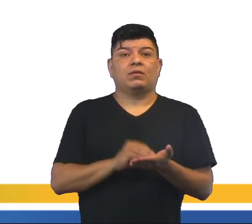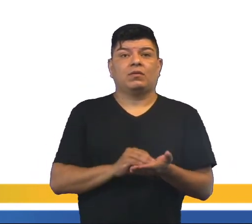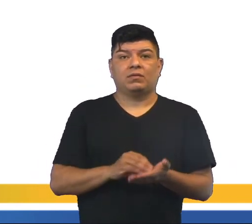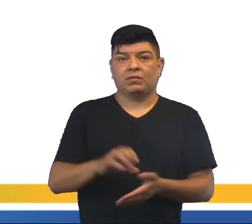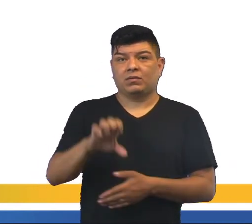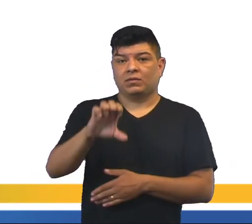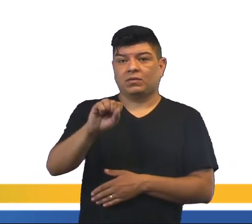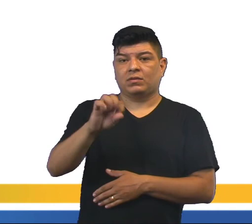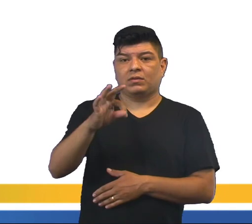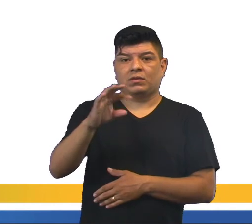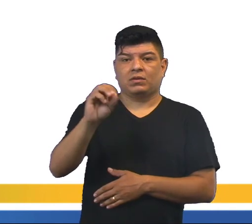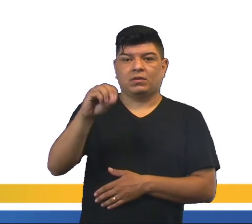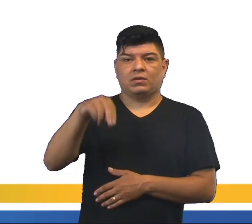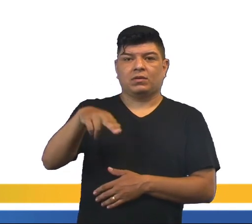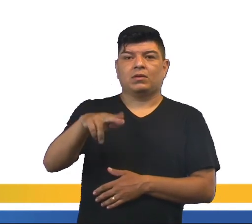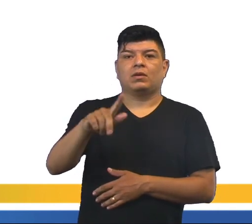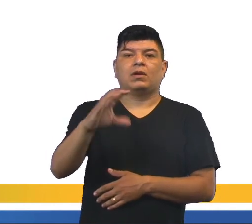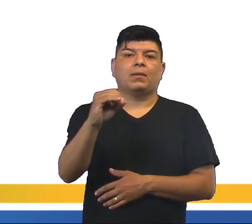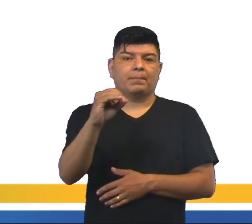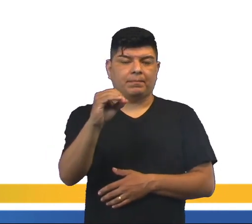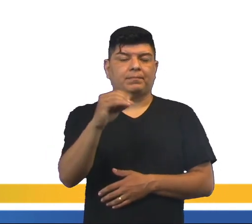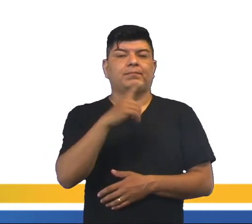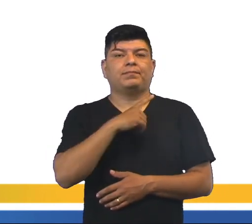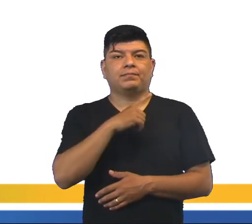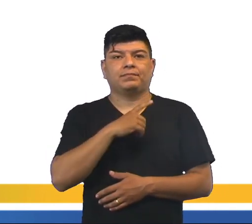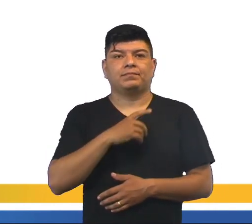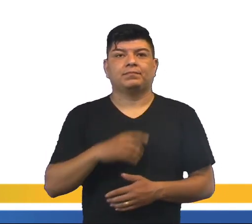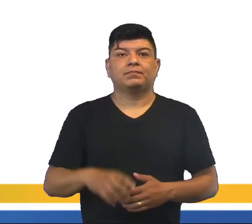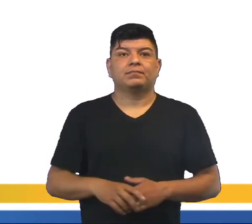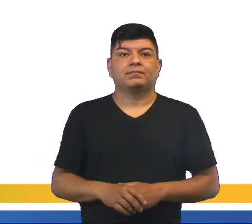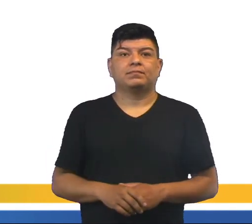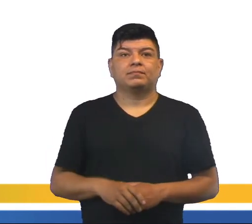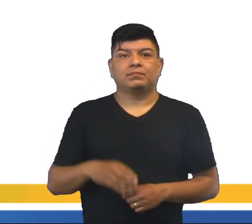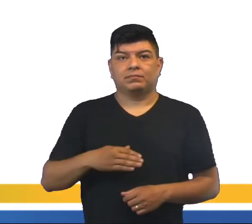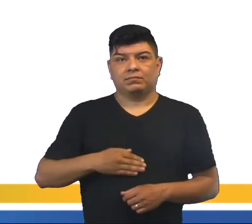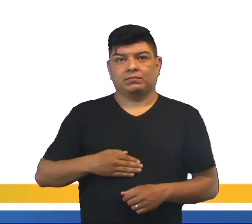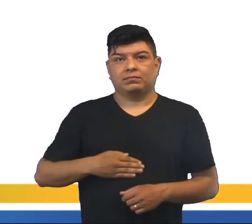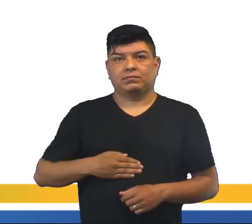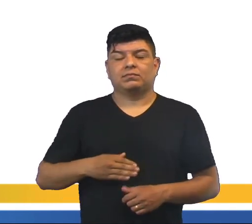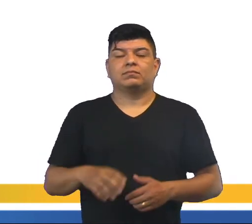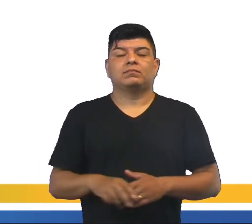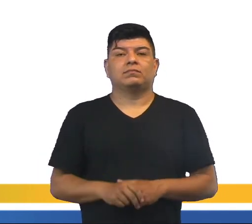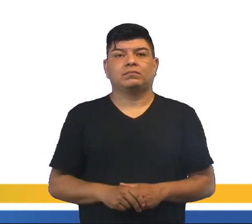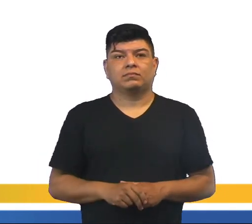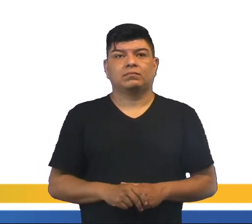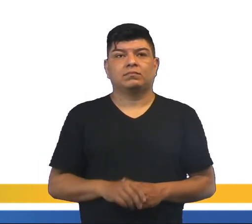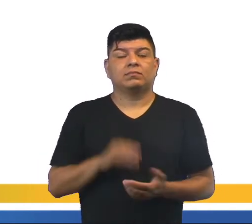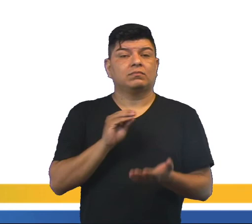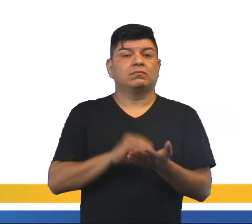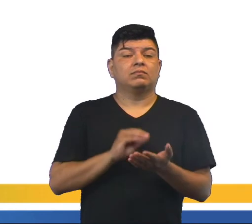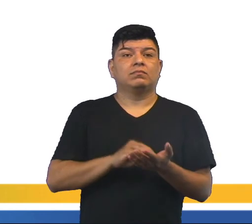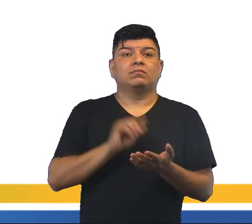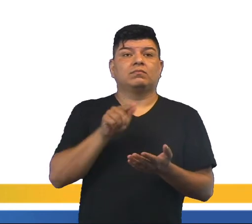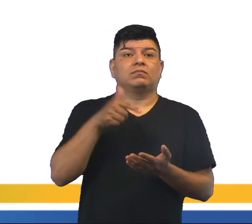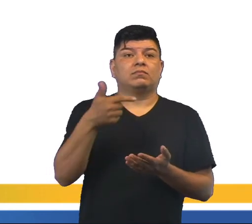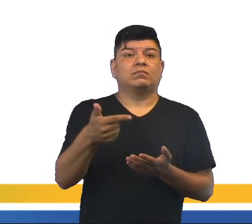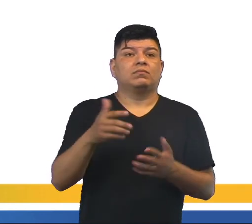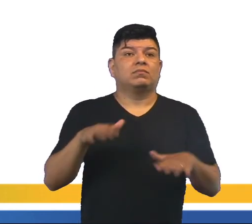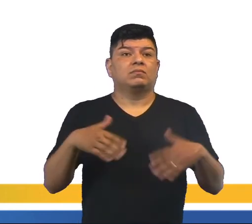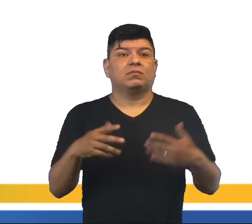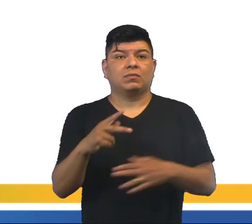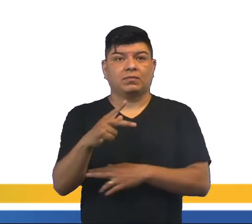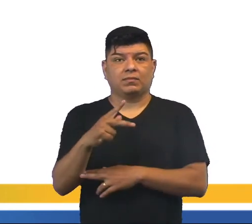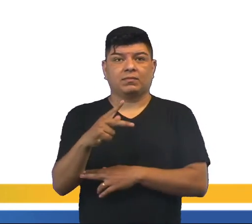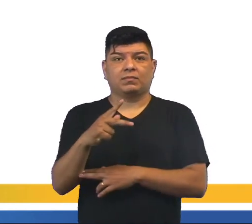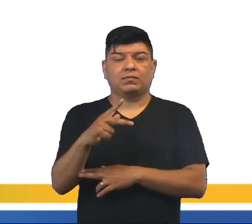estômago, né? Acima do intestino grosso nós temos o estômago. E o outro que está faltando aqui, o órgão, o nome que está